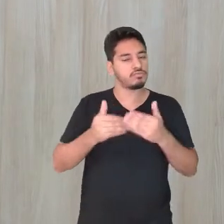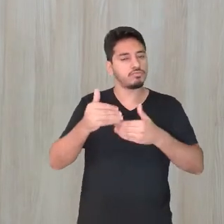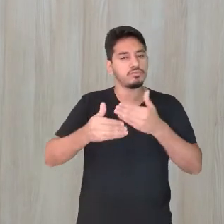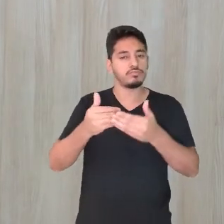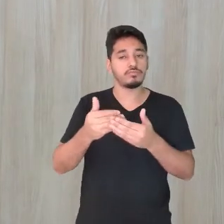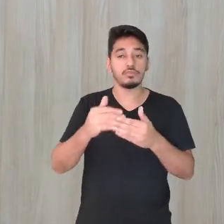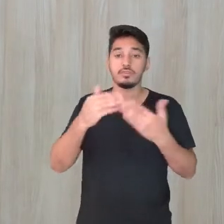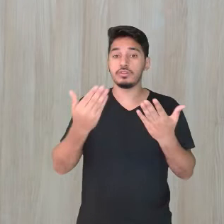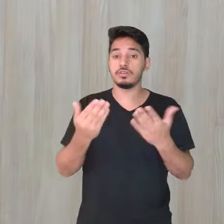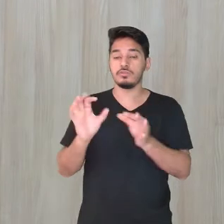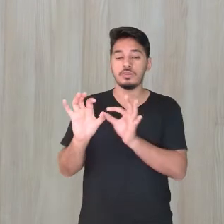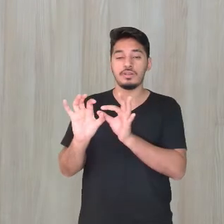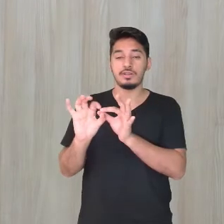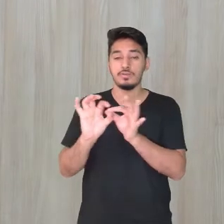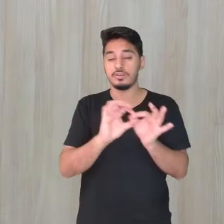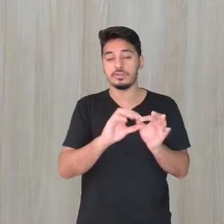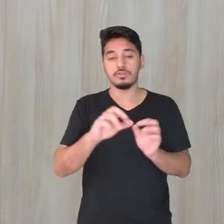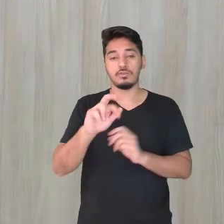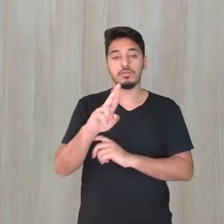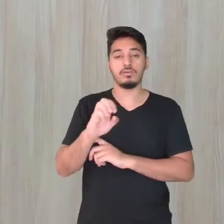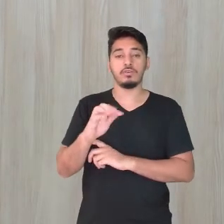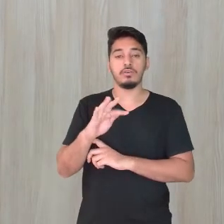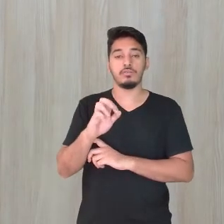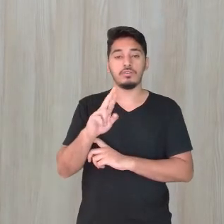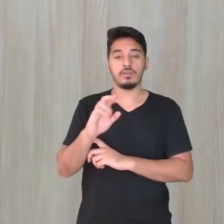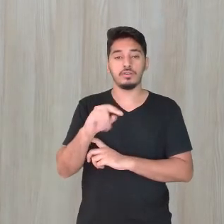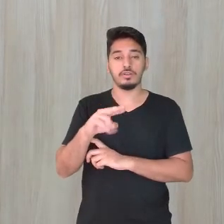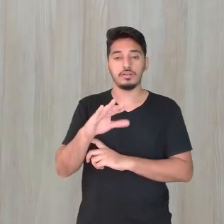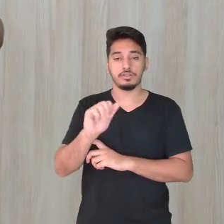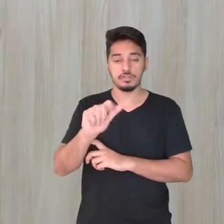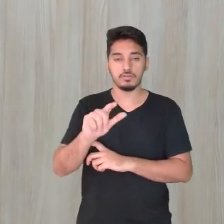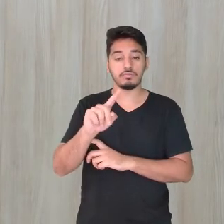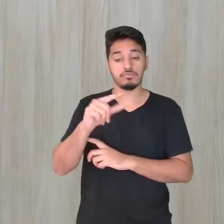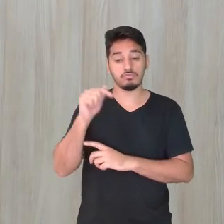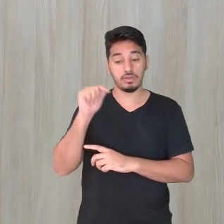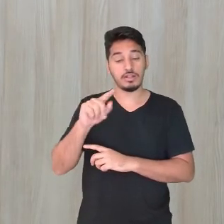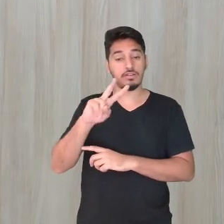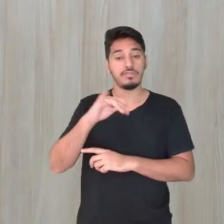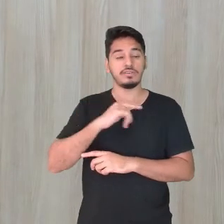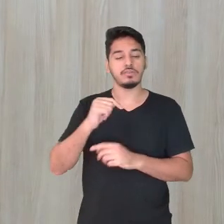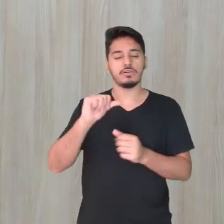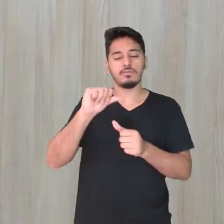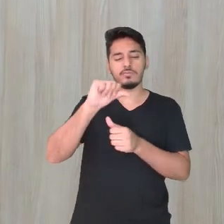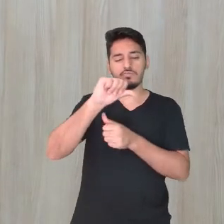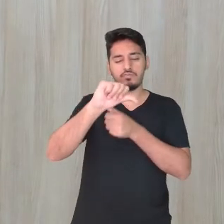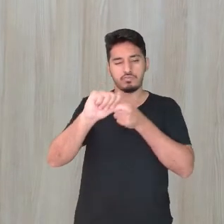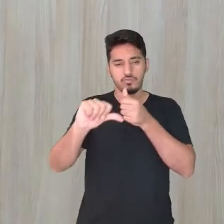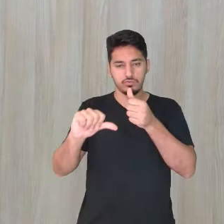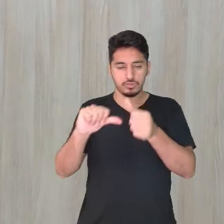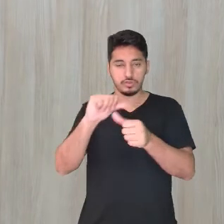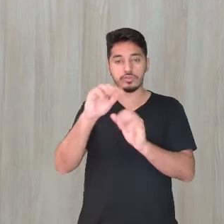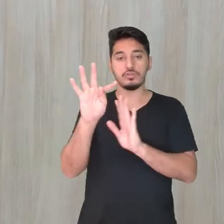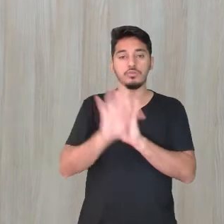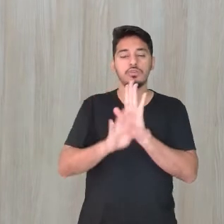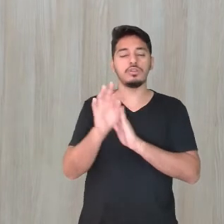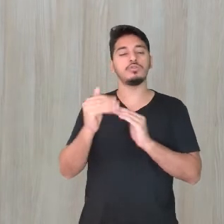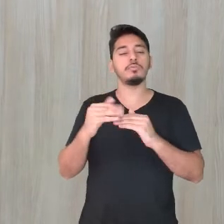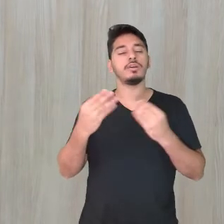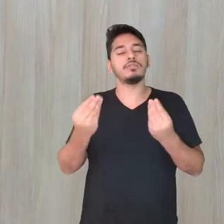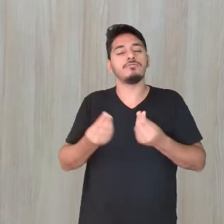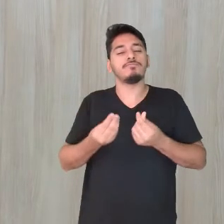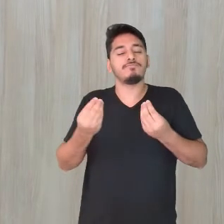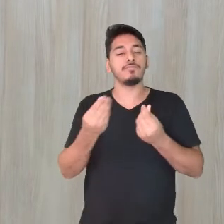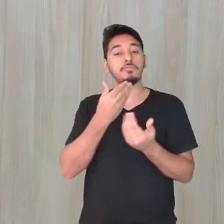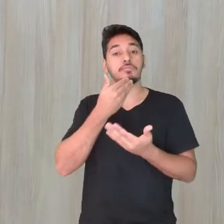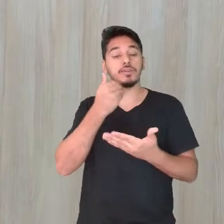Então, a coesão referencial vai dar conta de fazer essa mudança, tornando o texto mais rico,